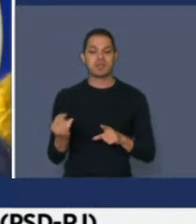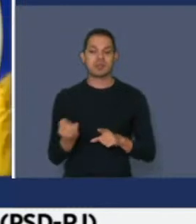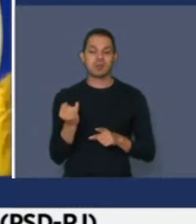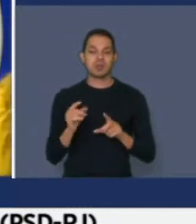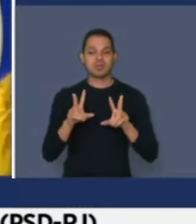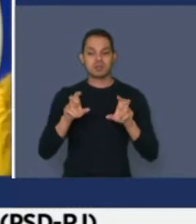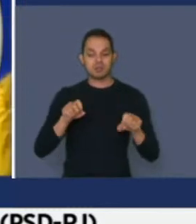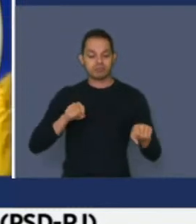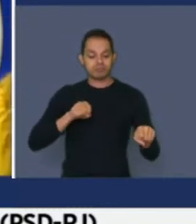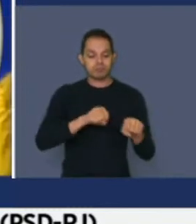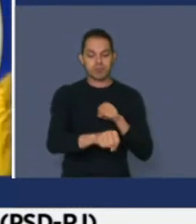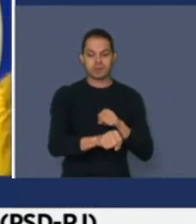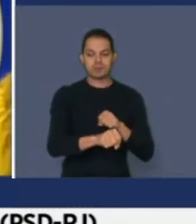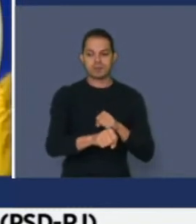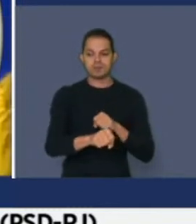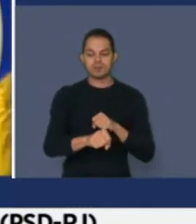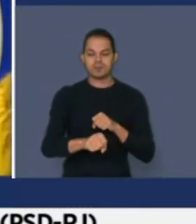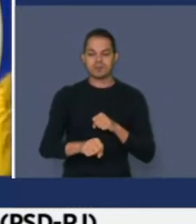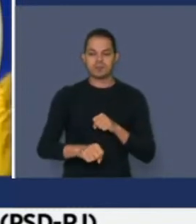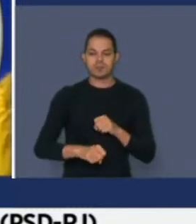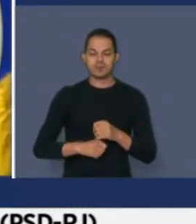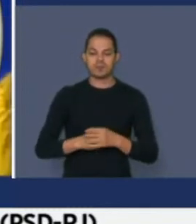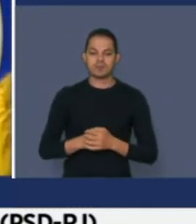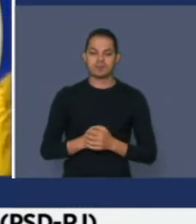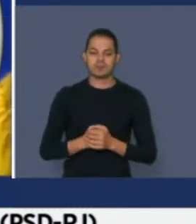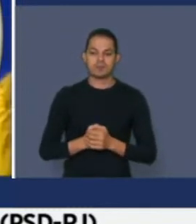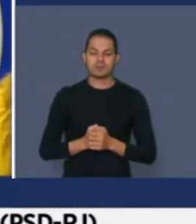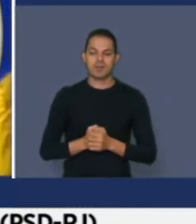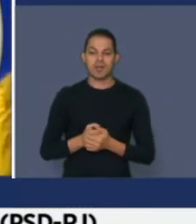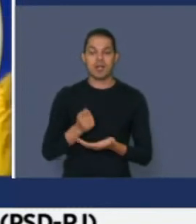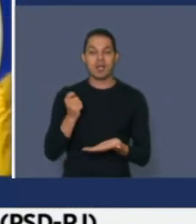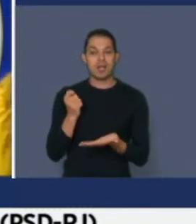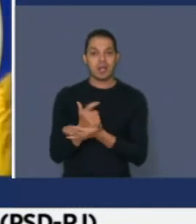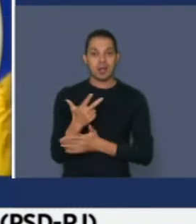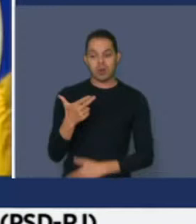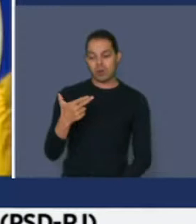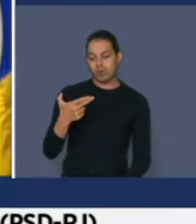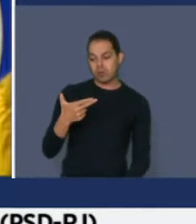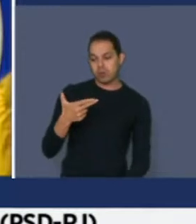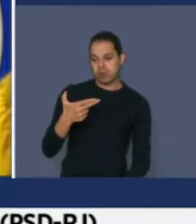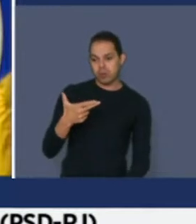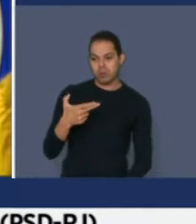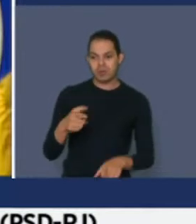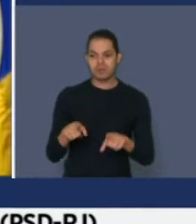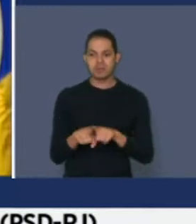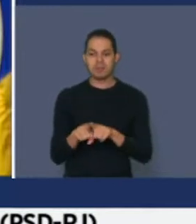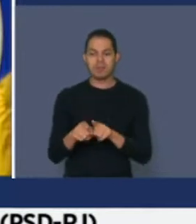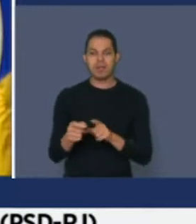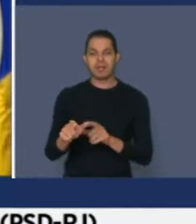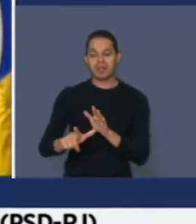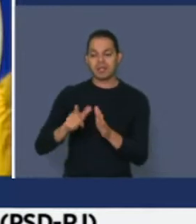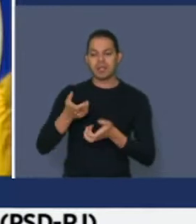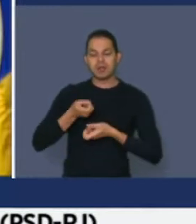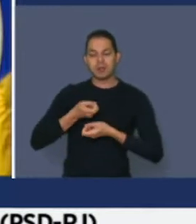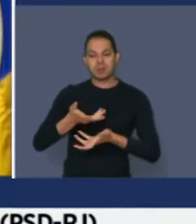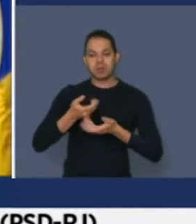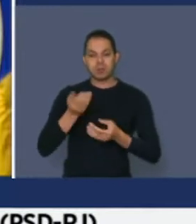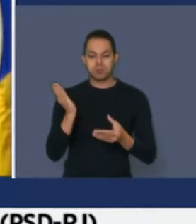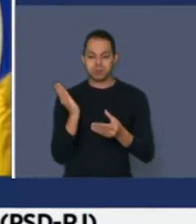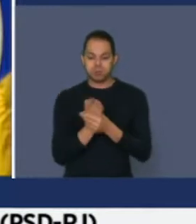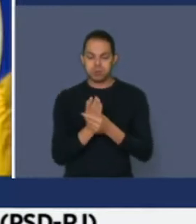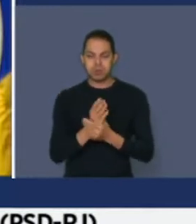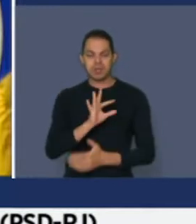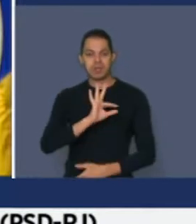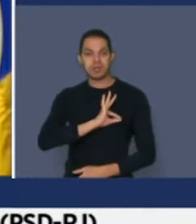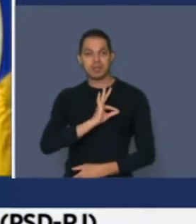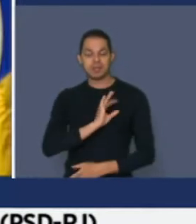homicídio, fato da compra da arma. Com base em depoimentos colhidos no inquérito policial,